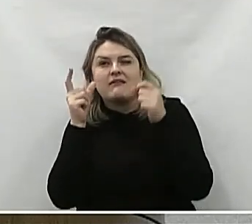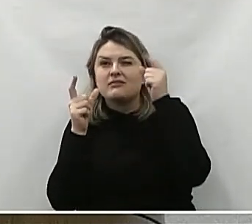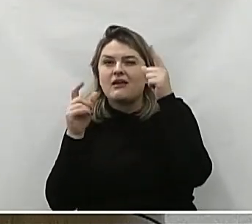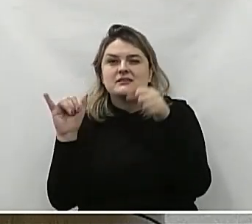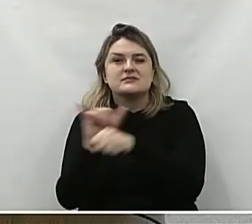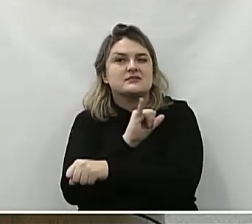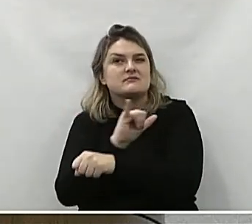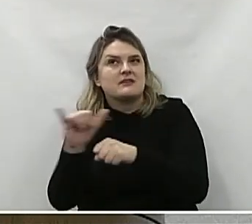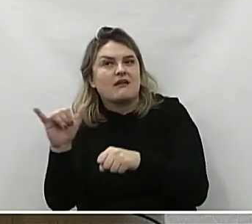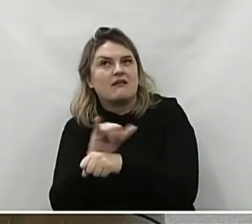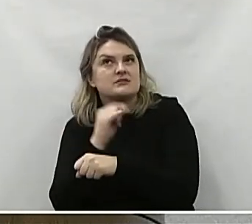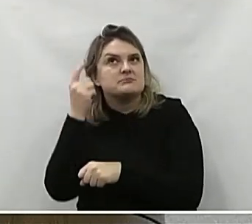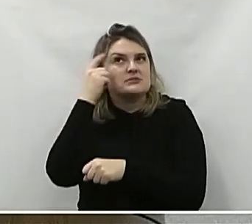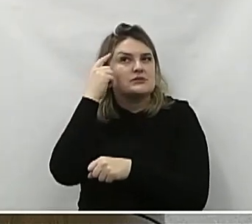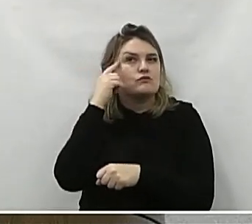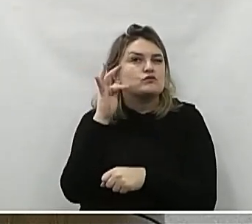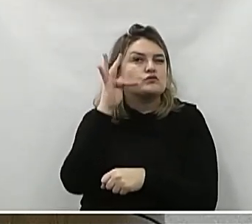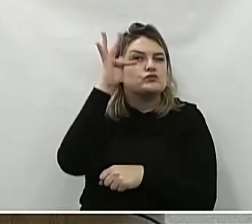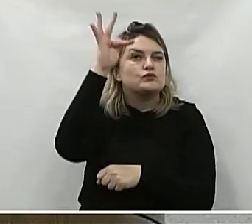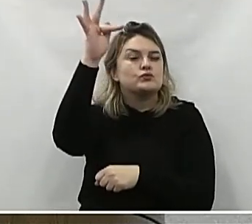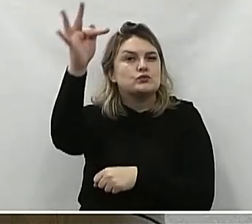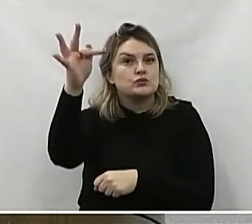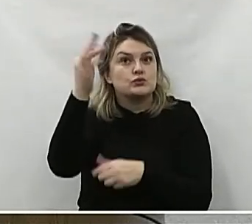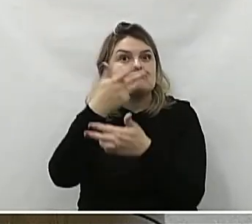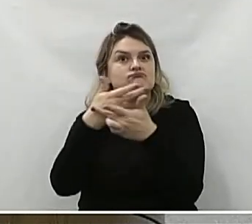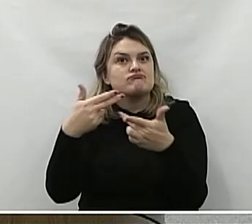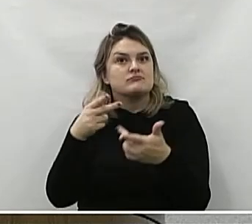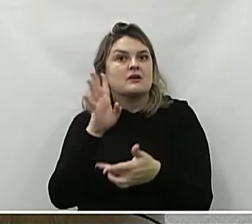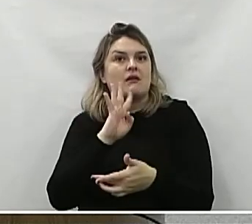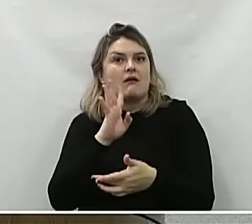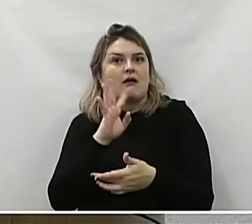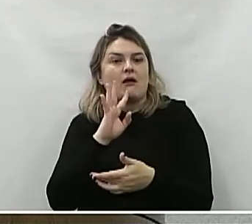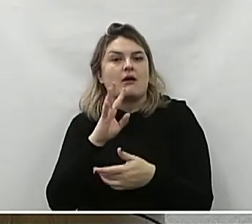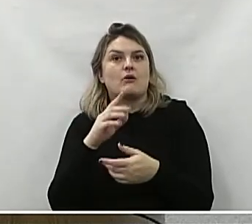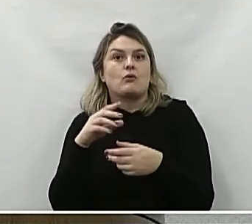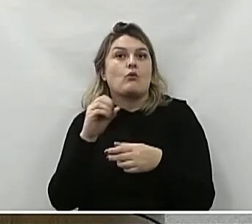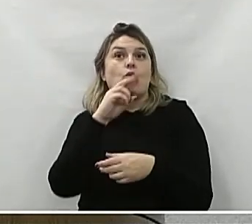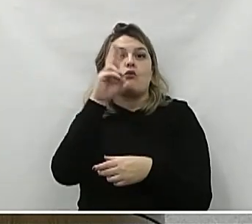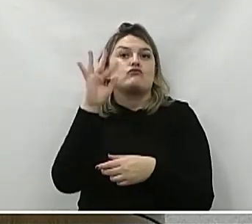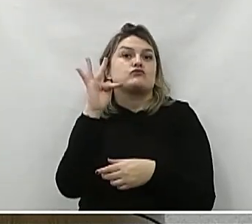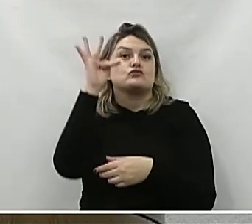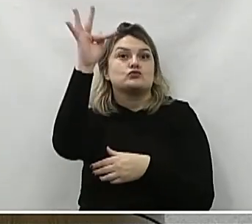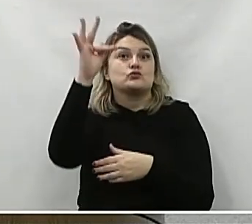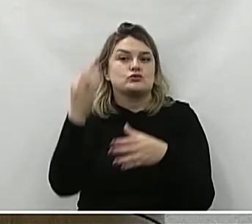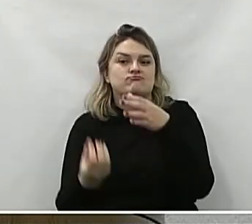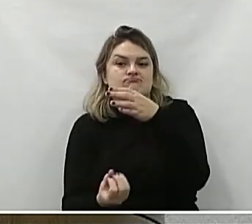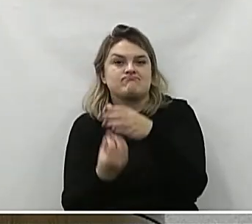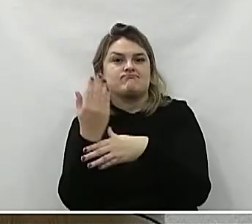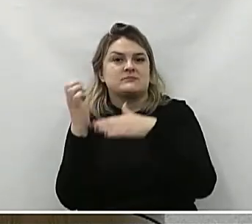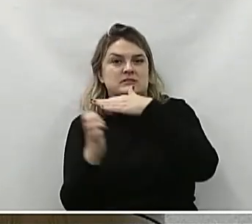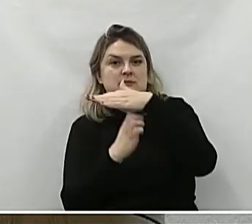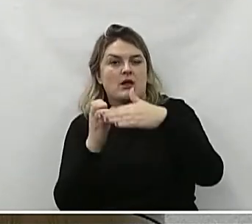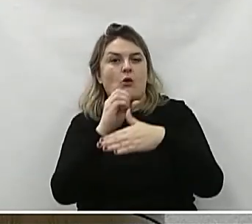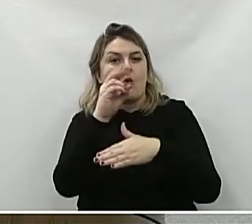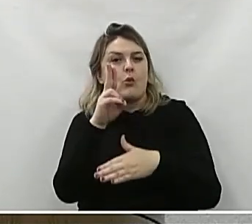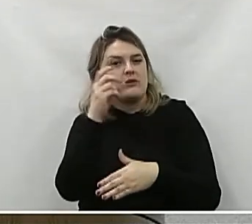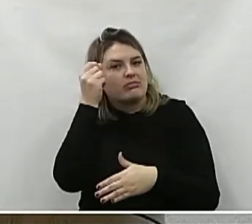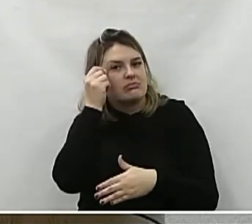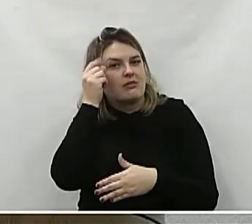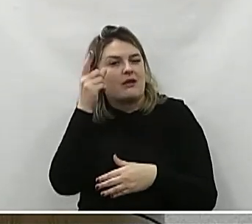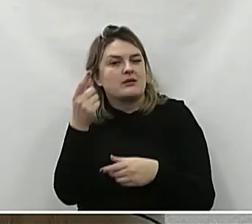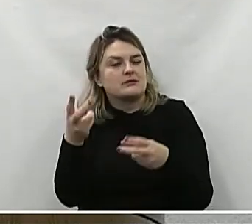e essas ideias também se tornarem também às vezes grandes empresas Ou ideias muitas vezes lucrativo